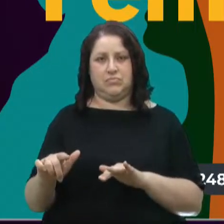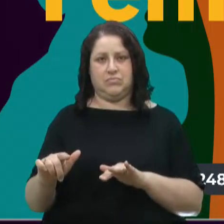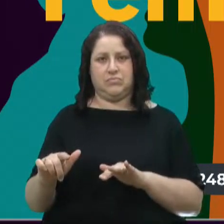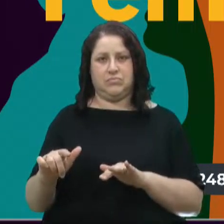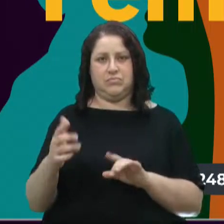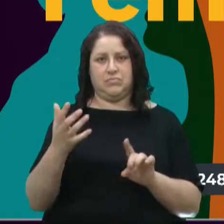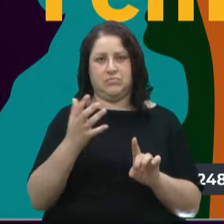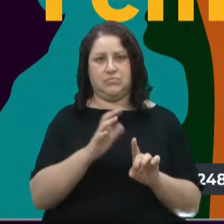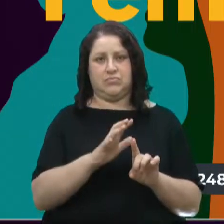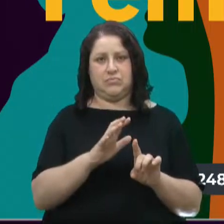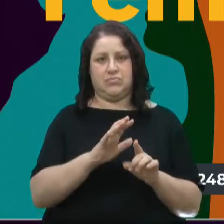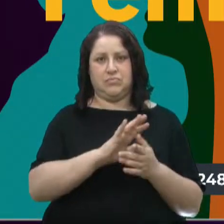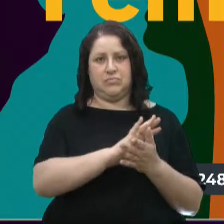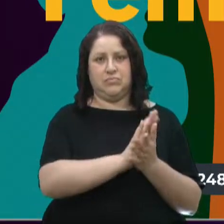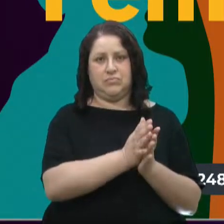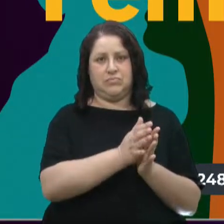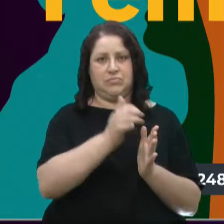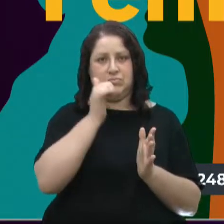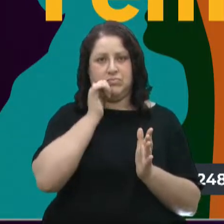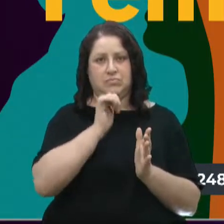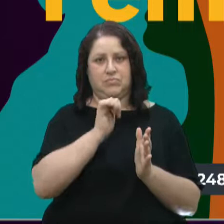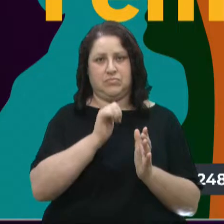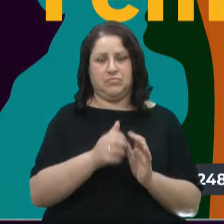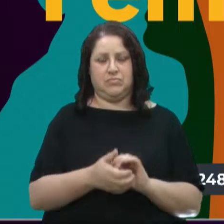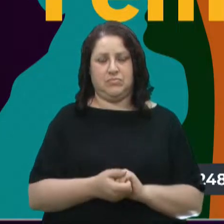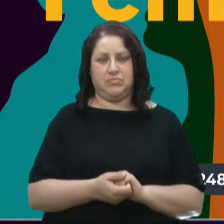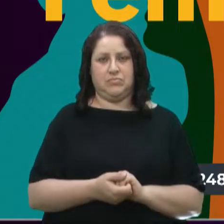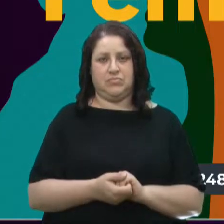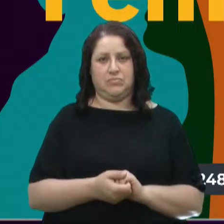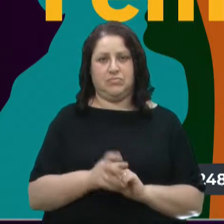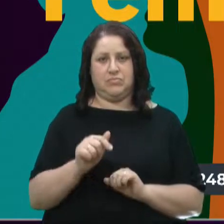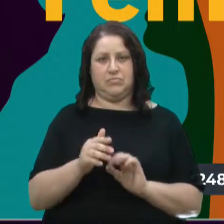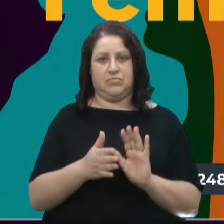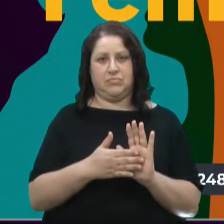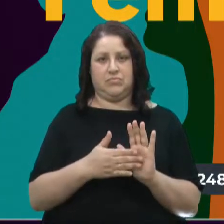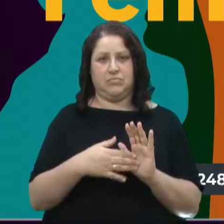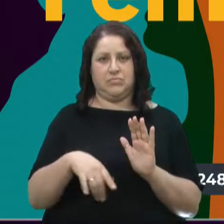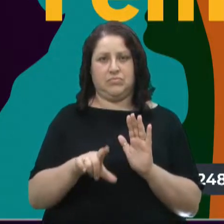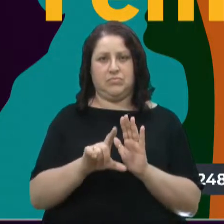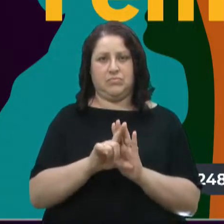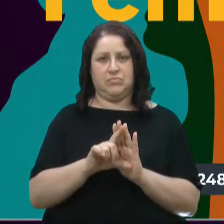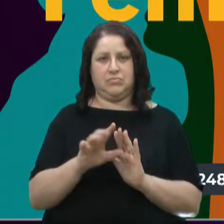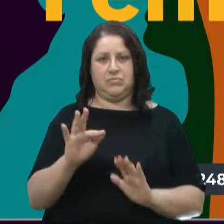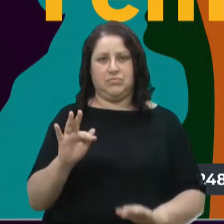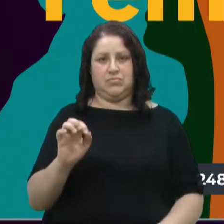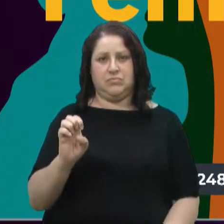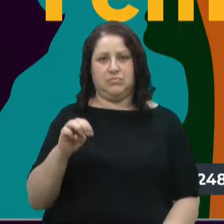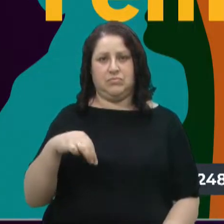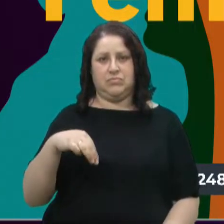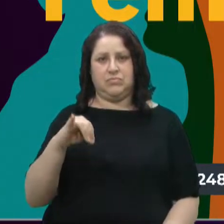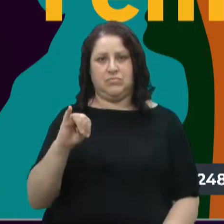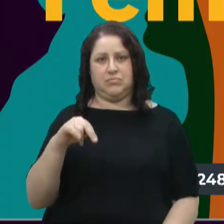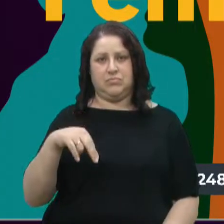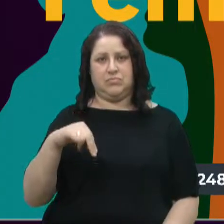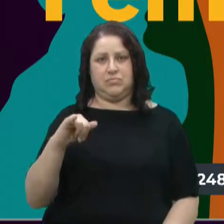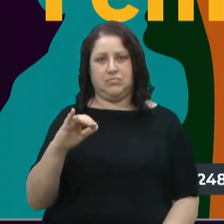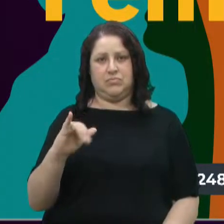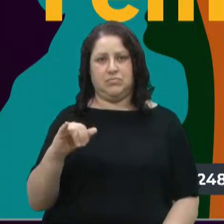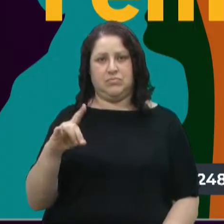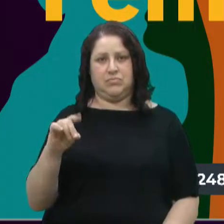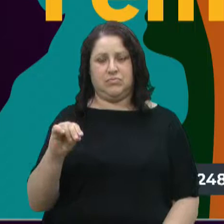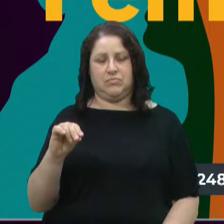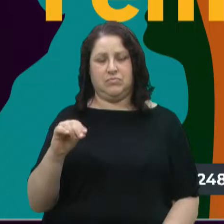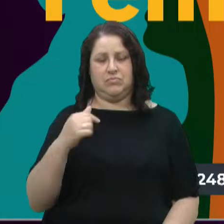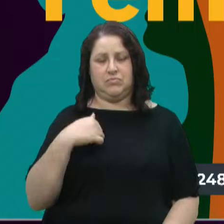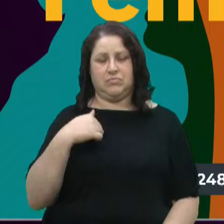Combate ao Feminicídio. Essa é uma proposição, é uma legislação feita por mim enquanto vereadora,